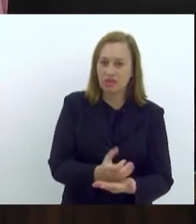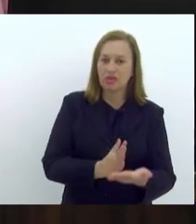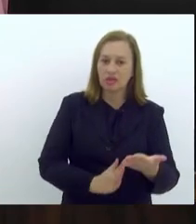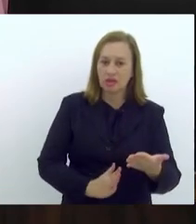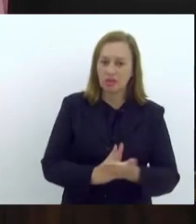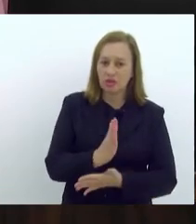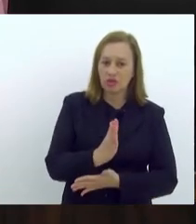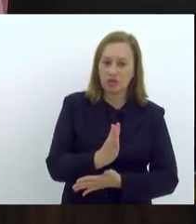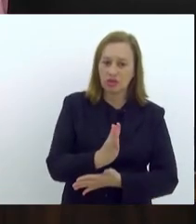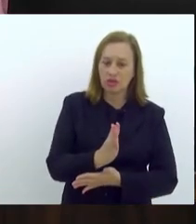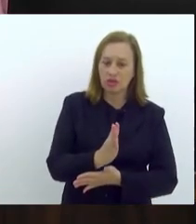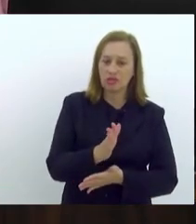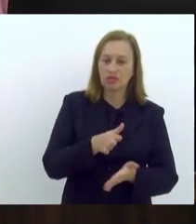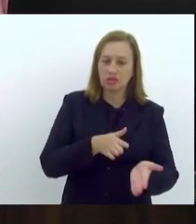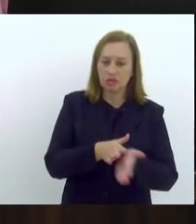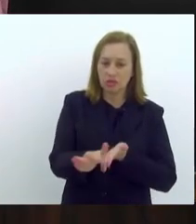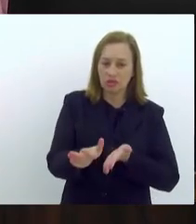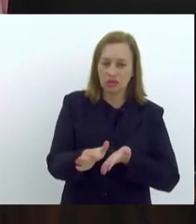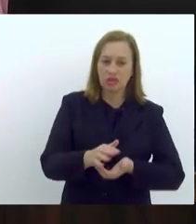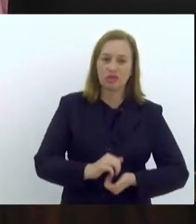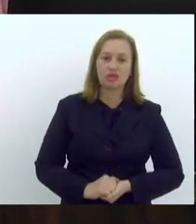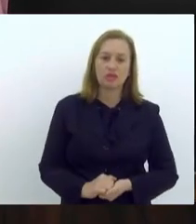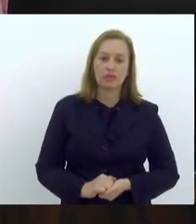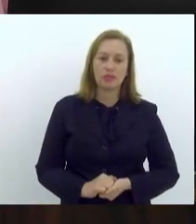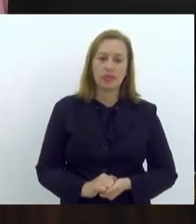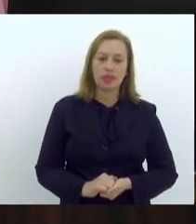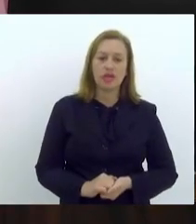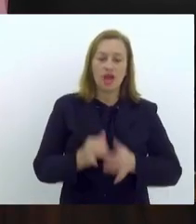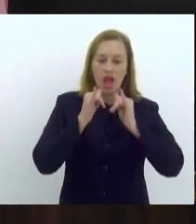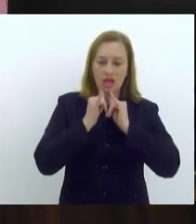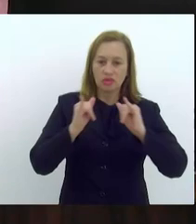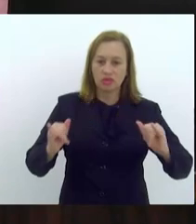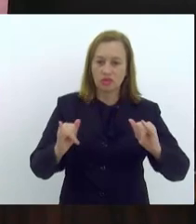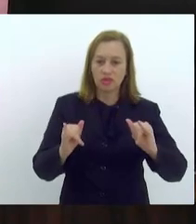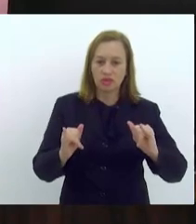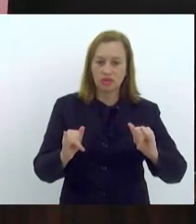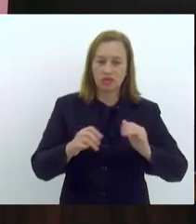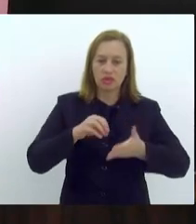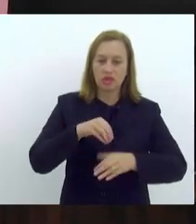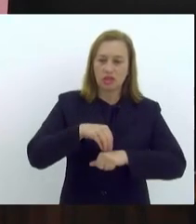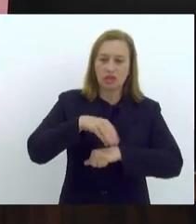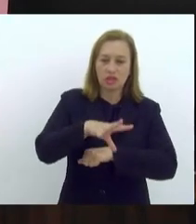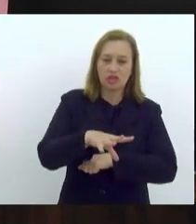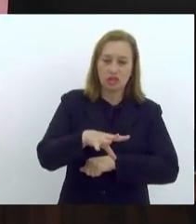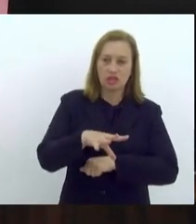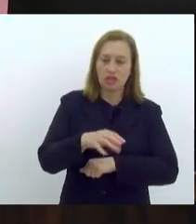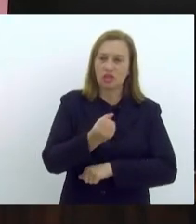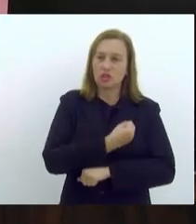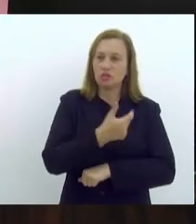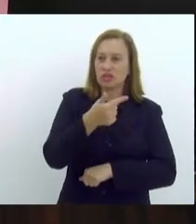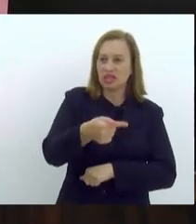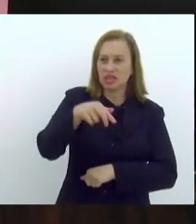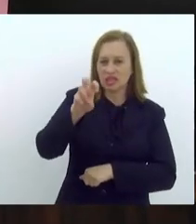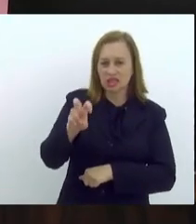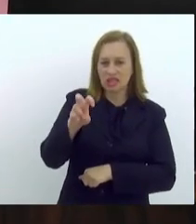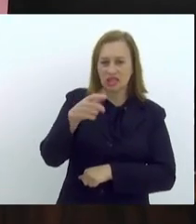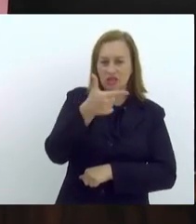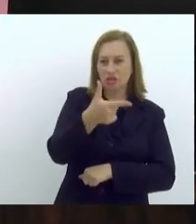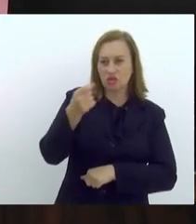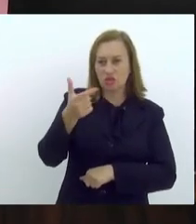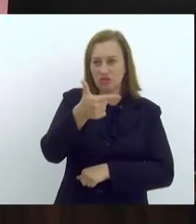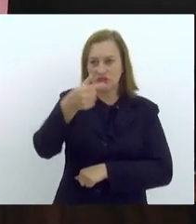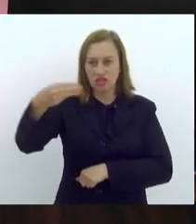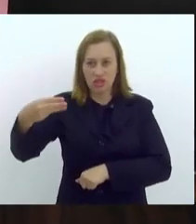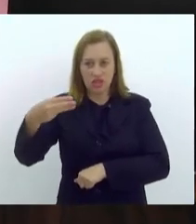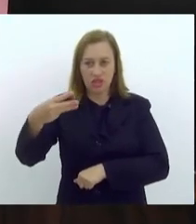Aprovado vai a promulgação. anuncio indicação legislativa número 75-2023